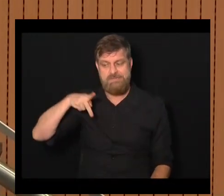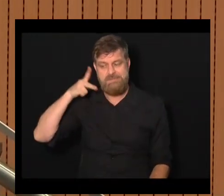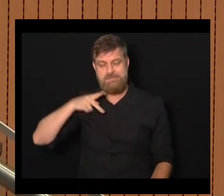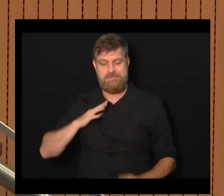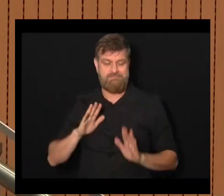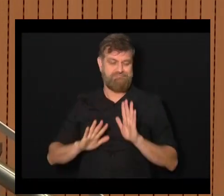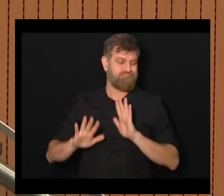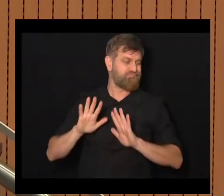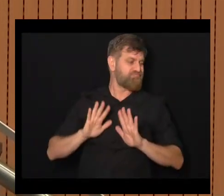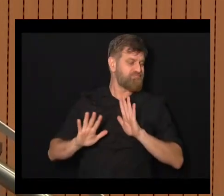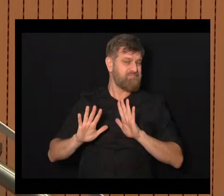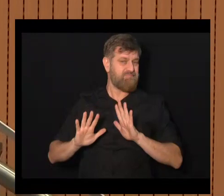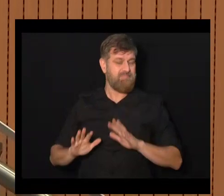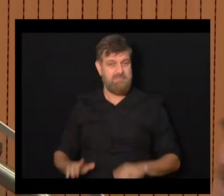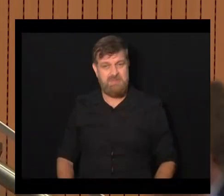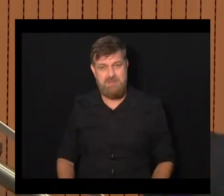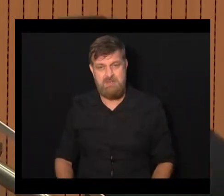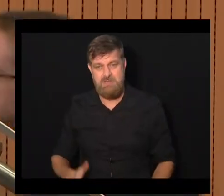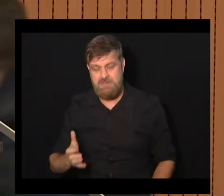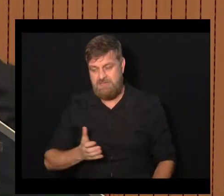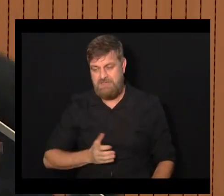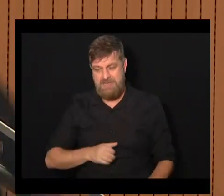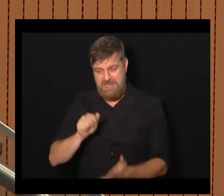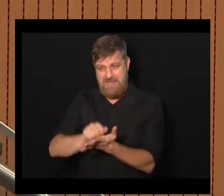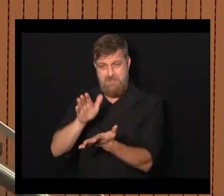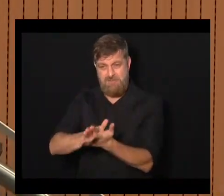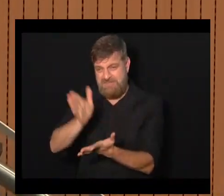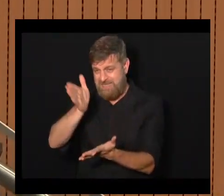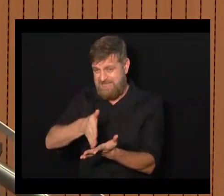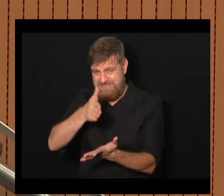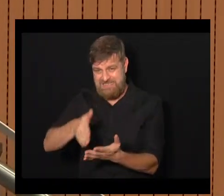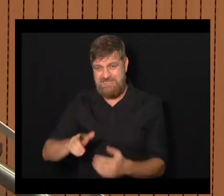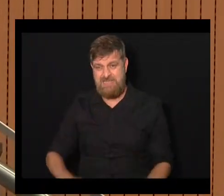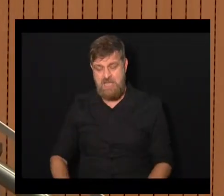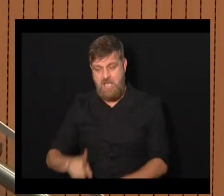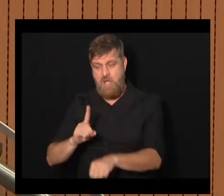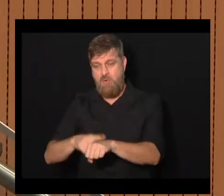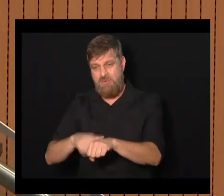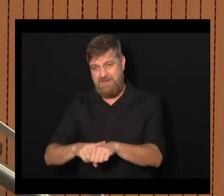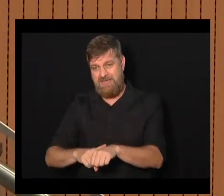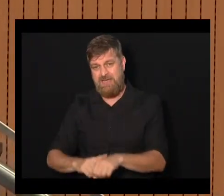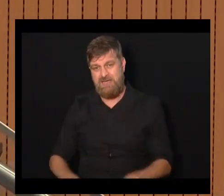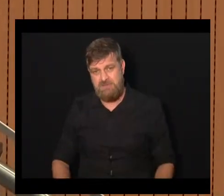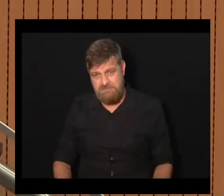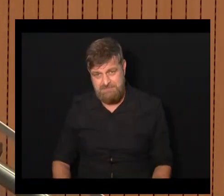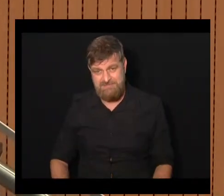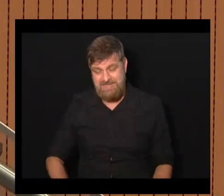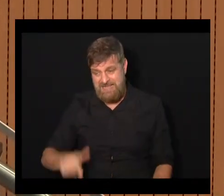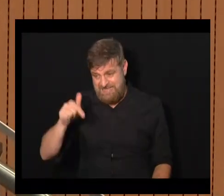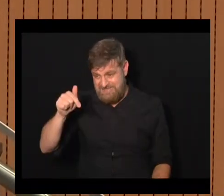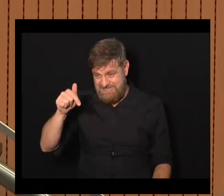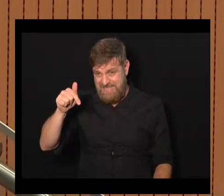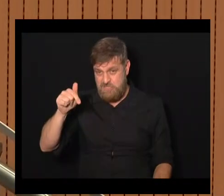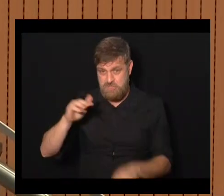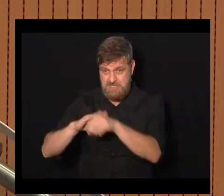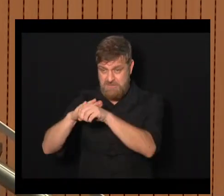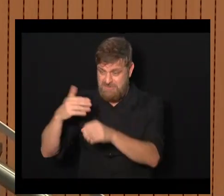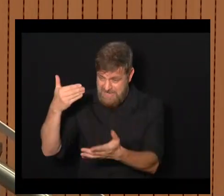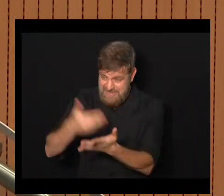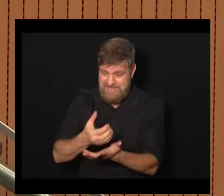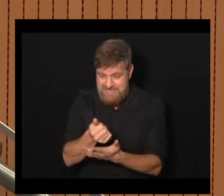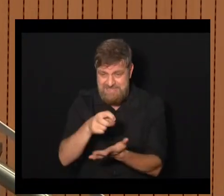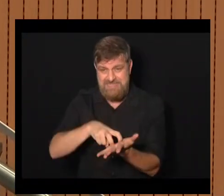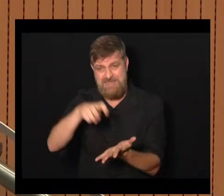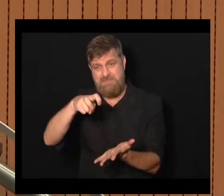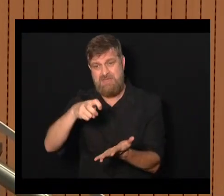muito, que ele cancelasse essas multas por avanço de sinal vermelho das 19 às 6 horas. Considerando que o Ministério Público, no